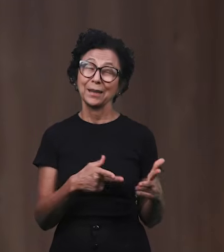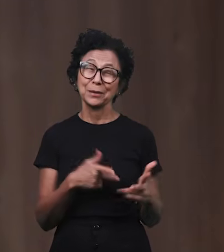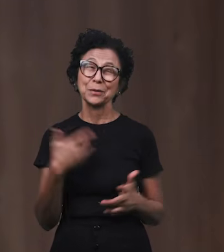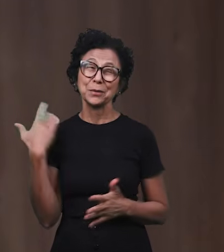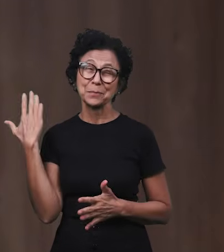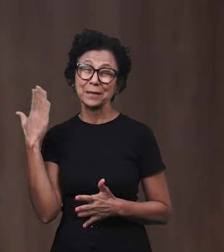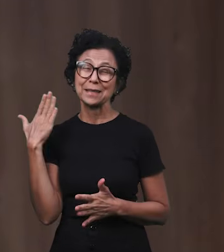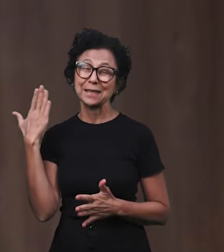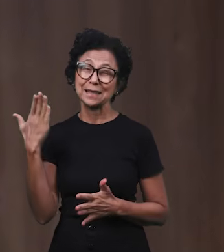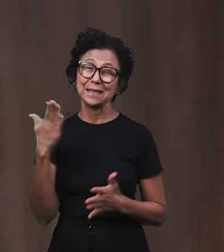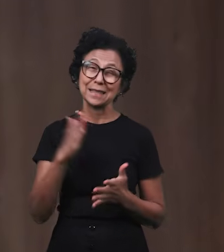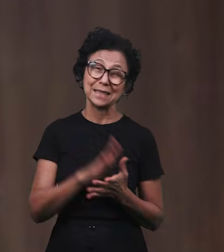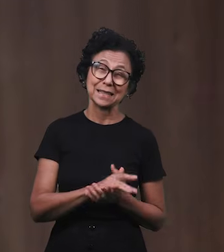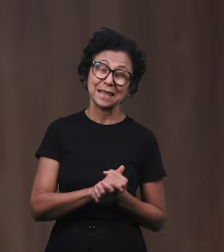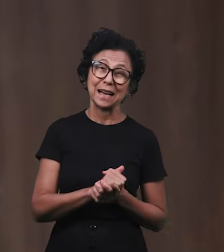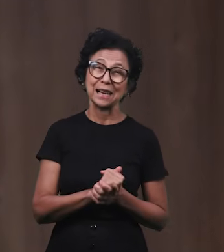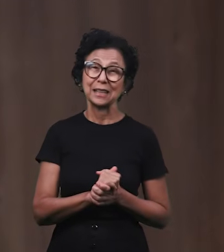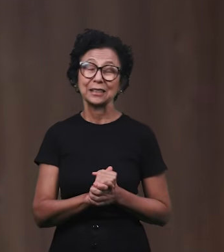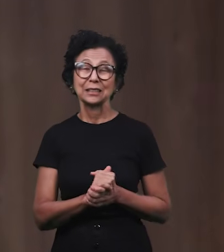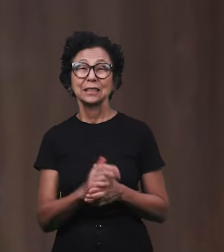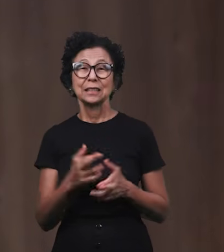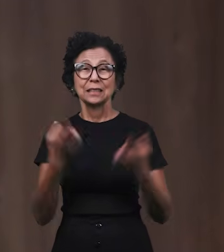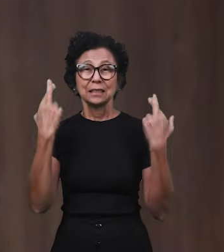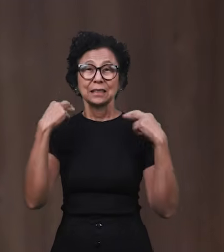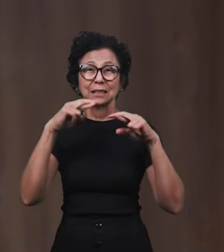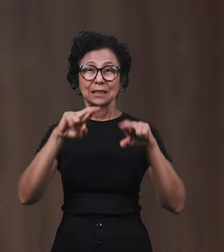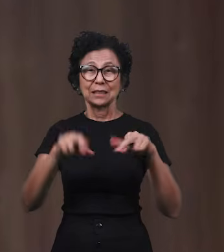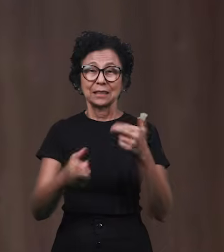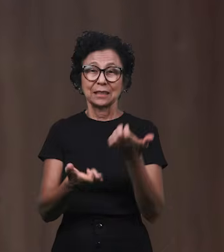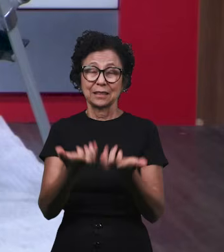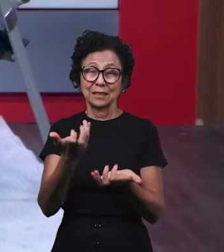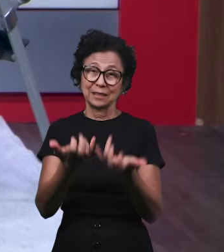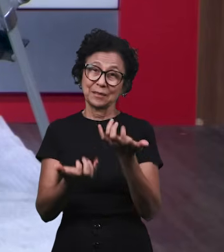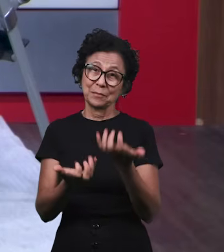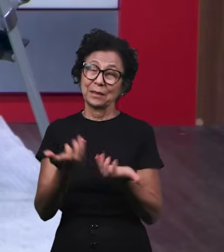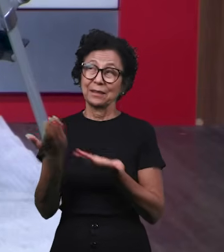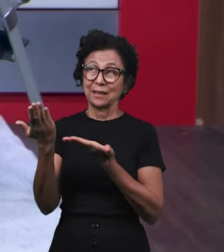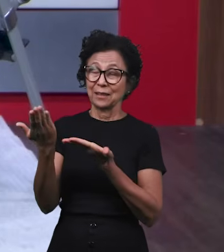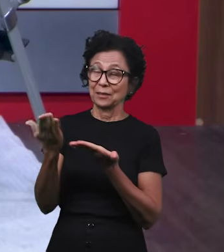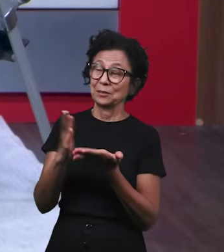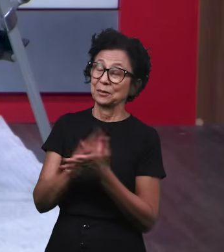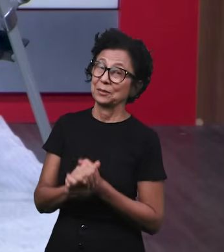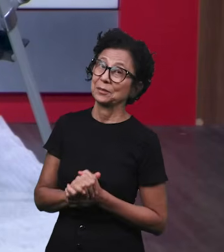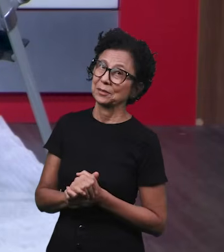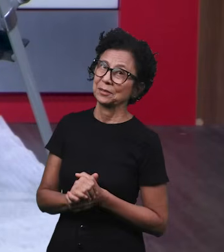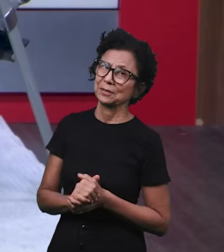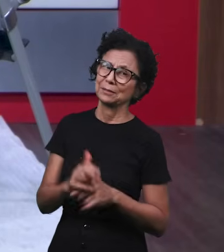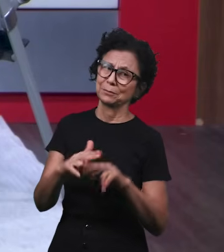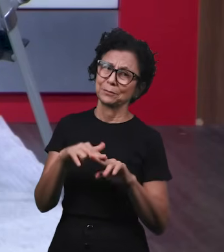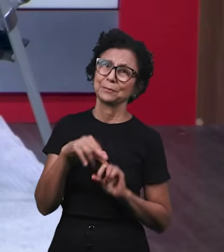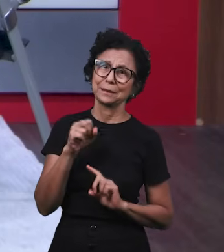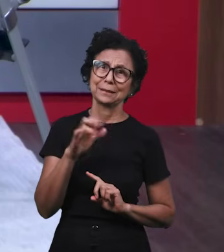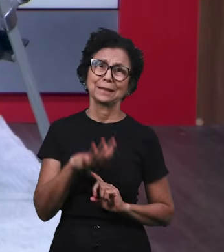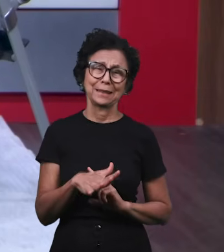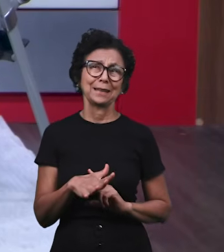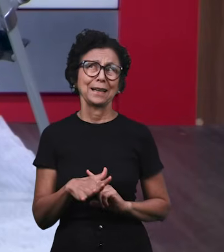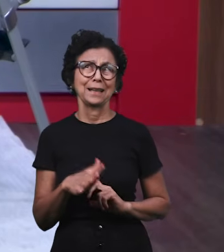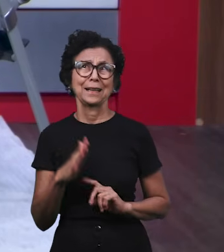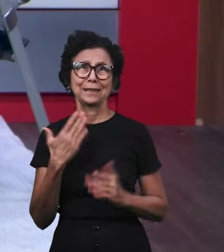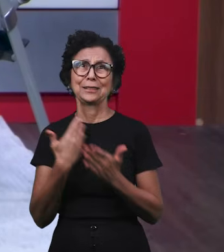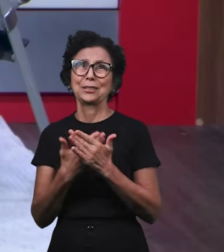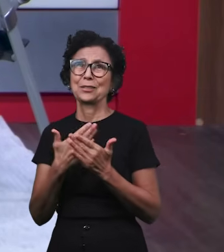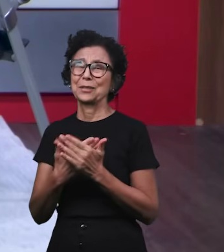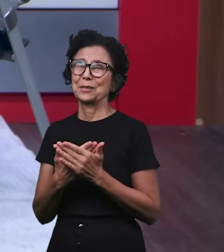foi interpretar? Gente, é pela graça que nós estamos falando aqui, né, Natália? É pela graça. Pela graça. A gente estuda, mas